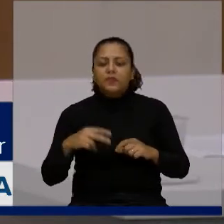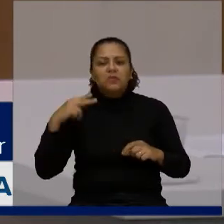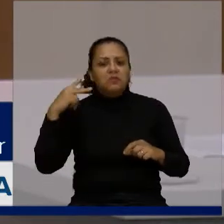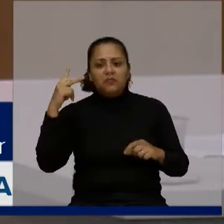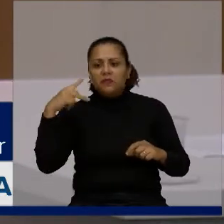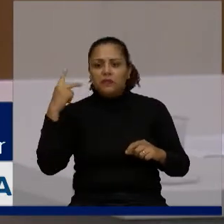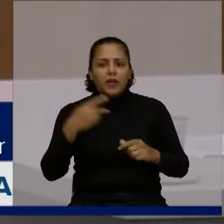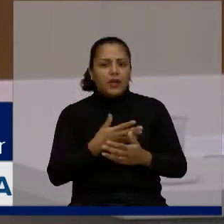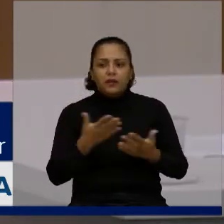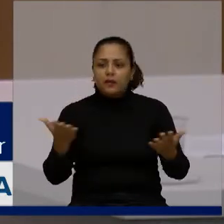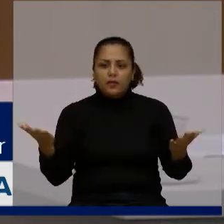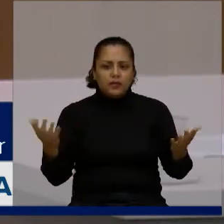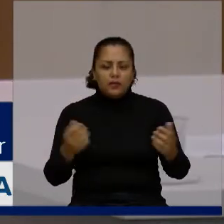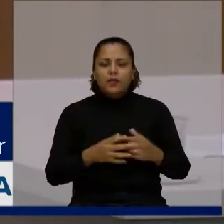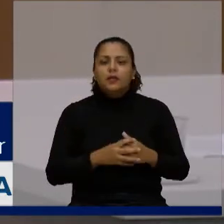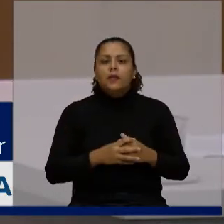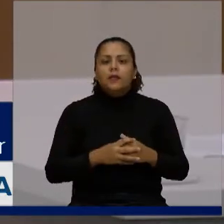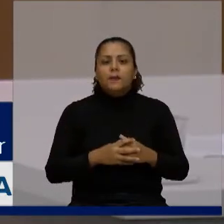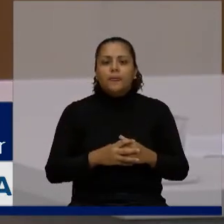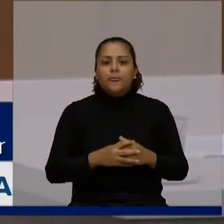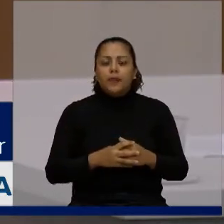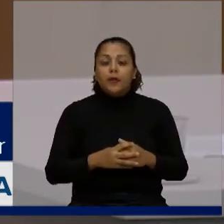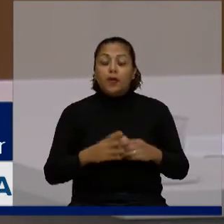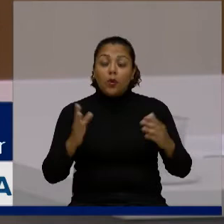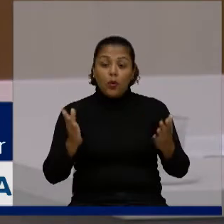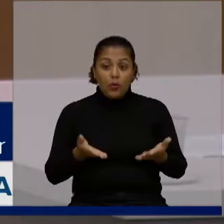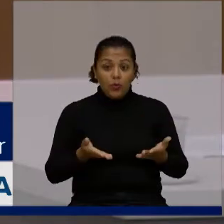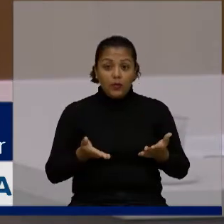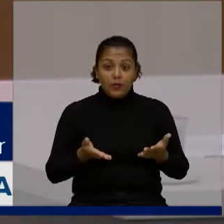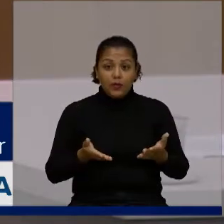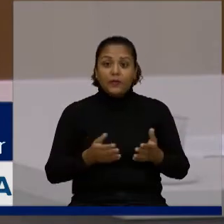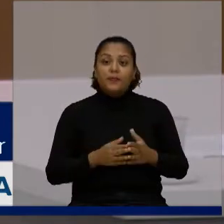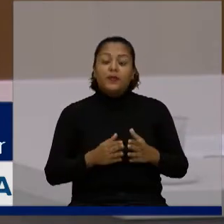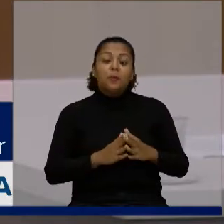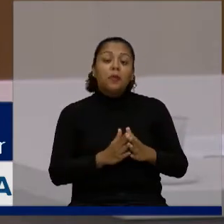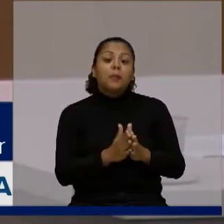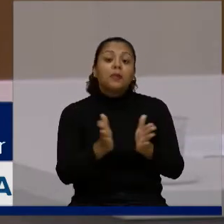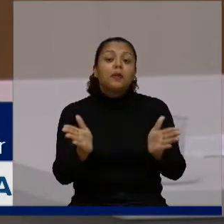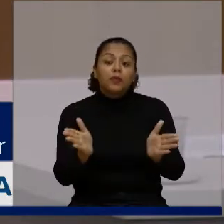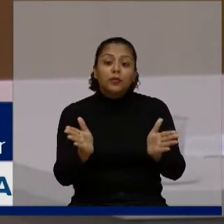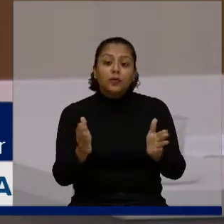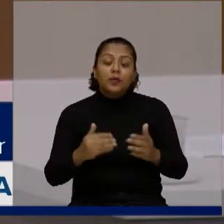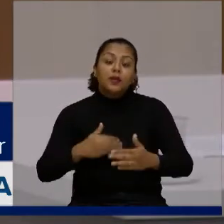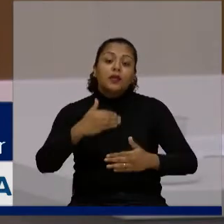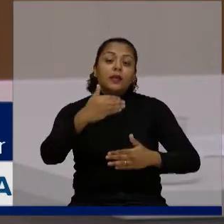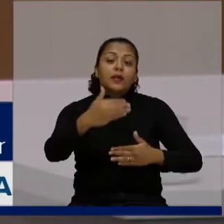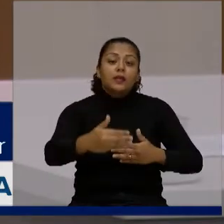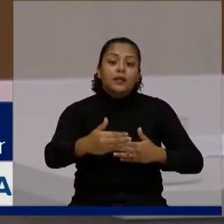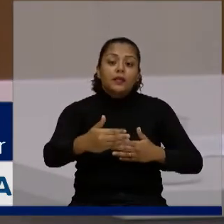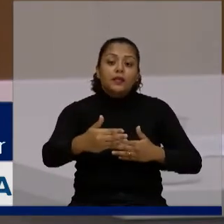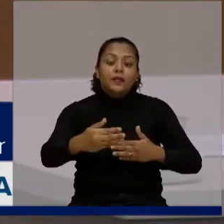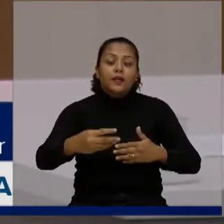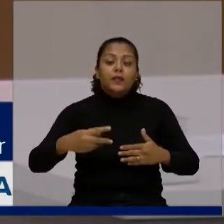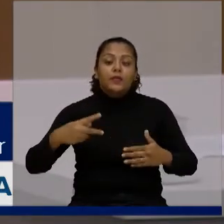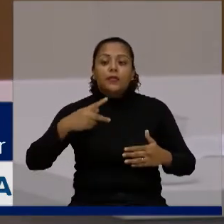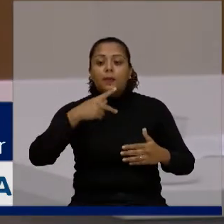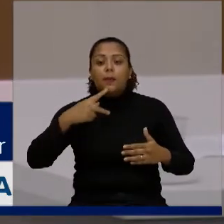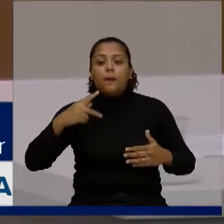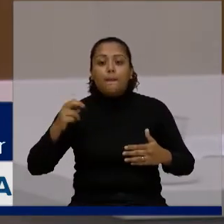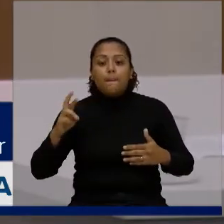Hoje, numa abertura bem bacana da Frente Parlamentar, com a presença do secretário